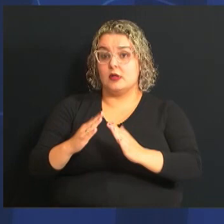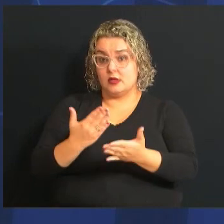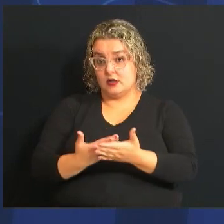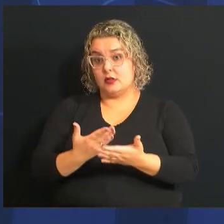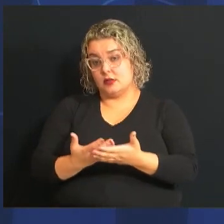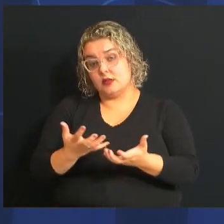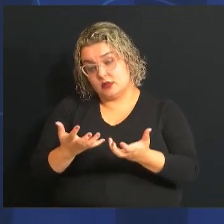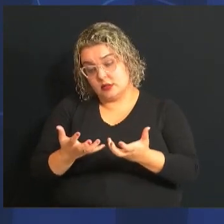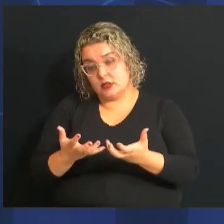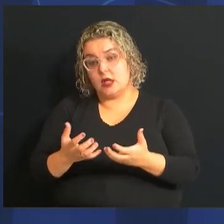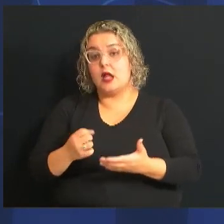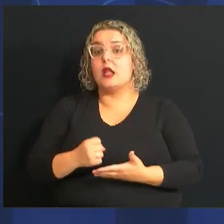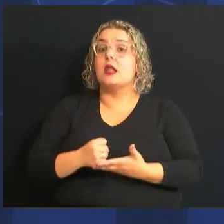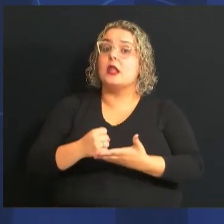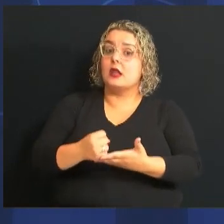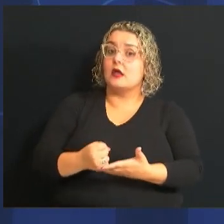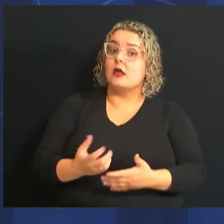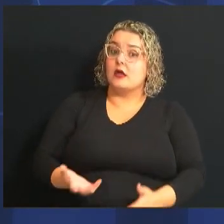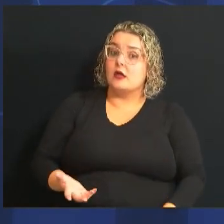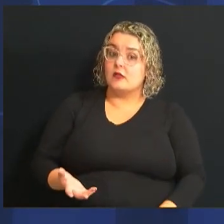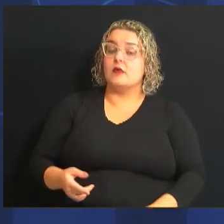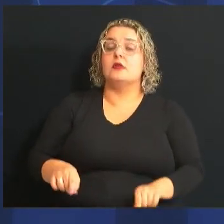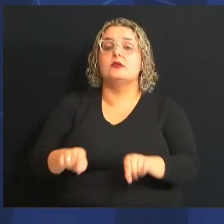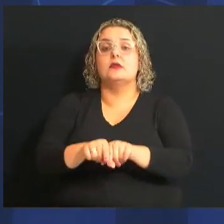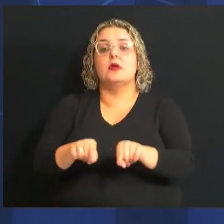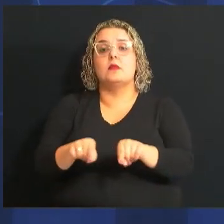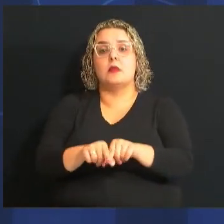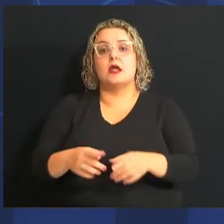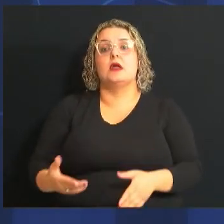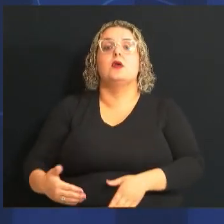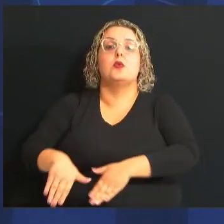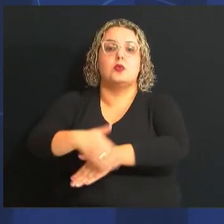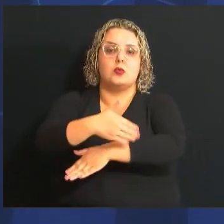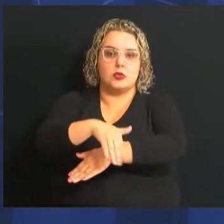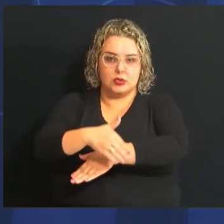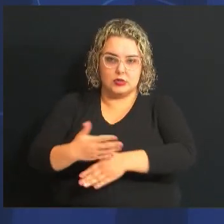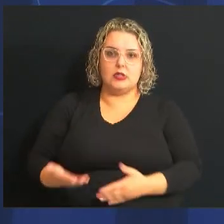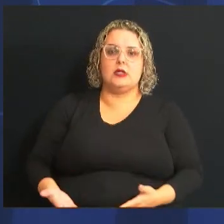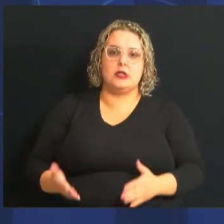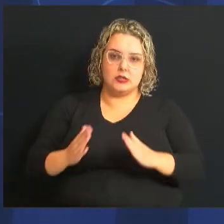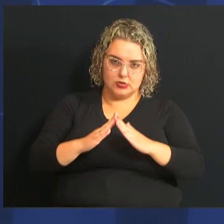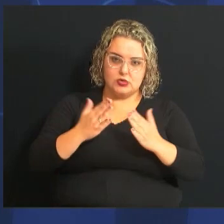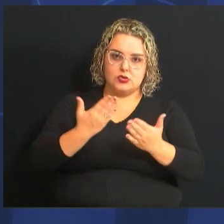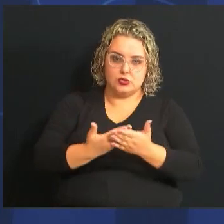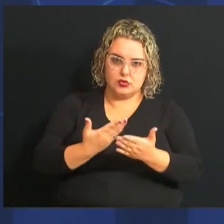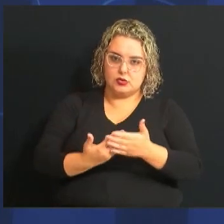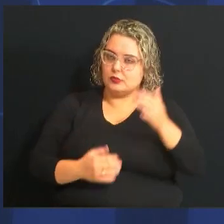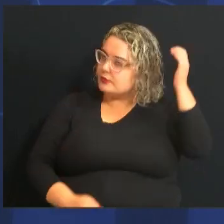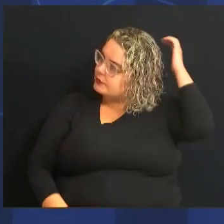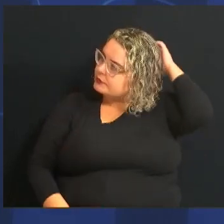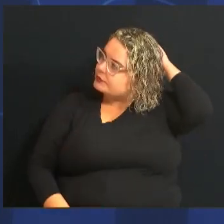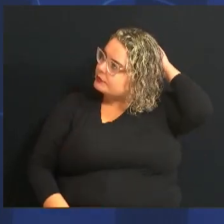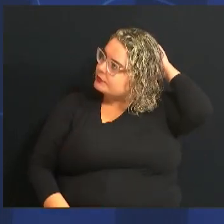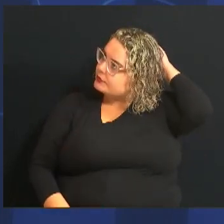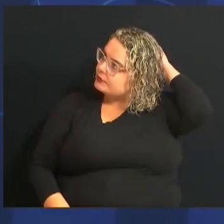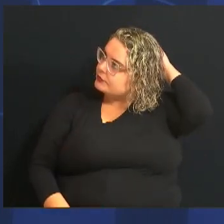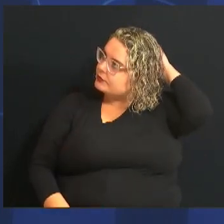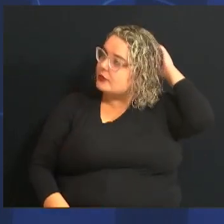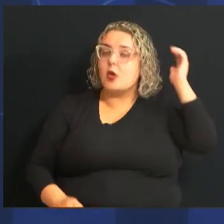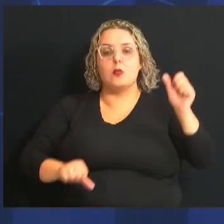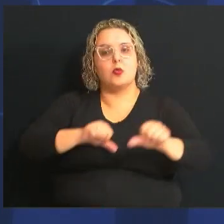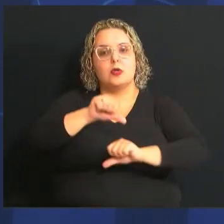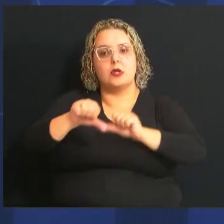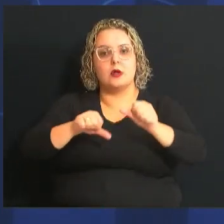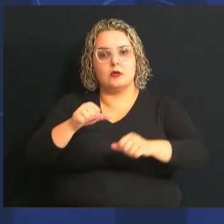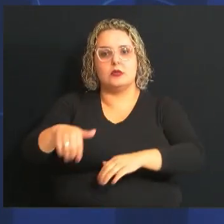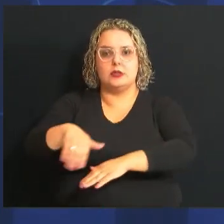preterida, levando em consideração o endereço dos estudantes. Já para a transferência por alteração de